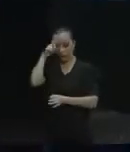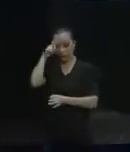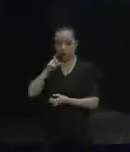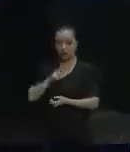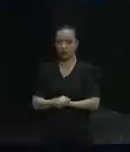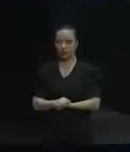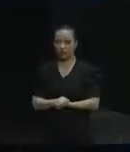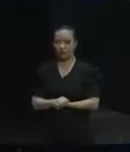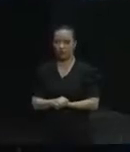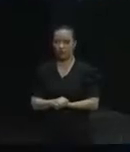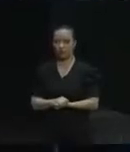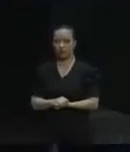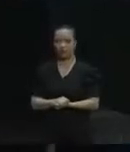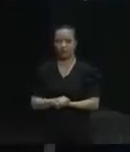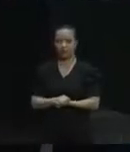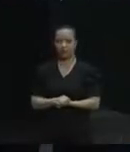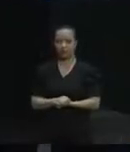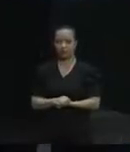Moro.